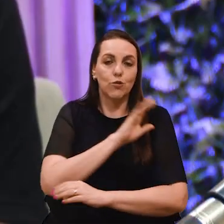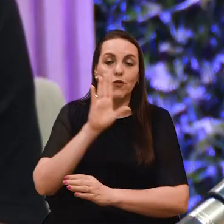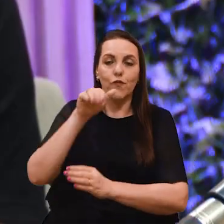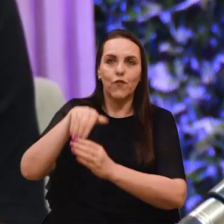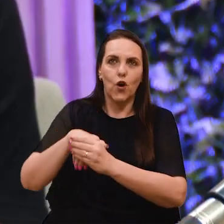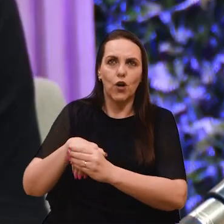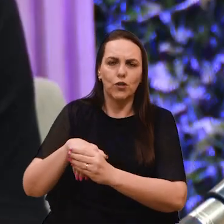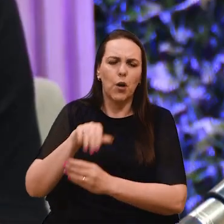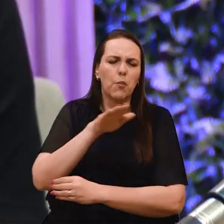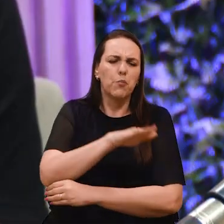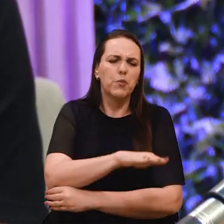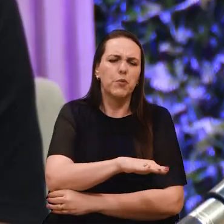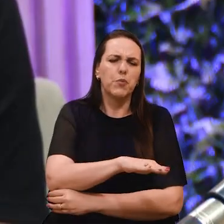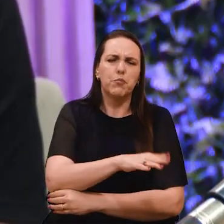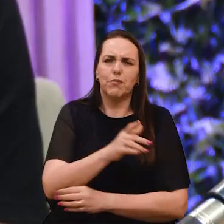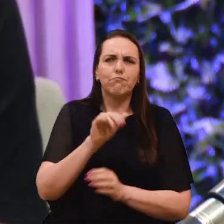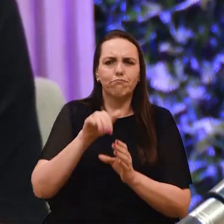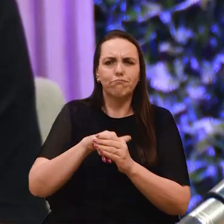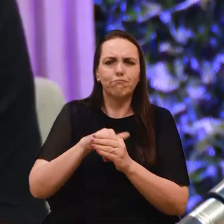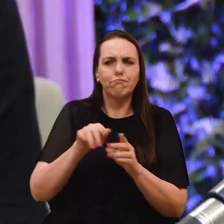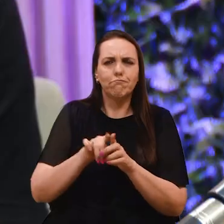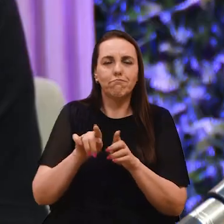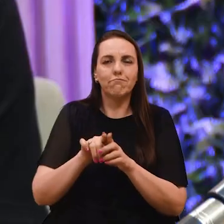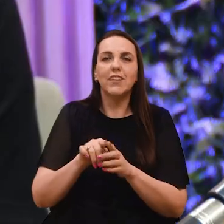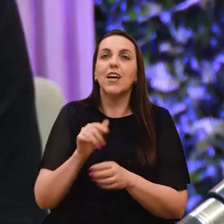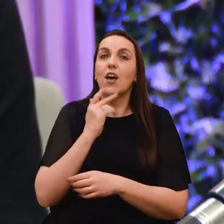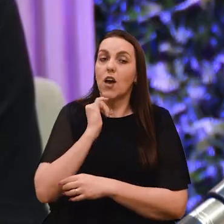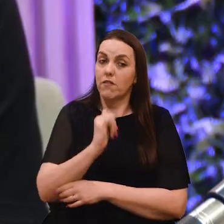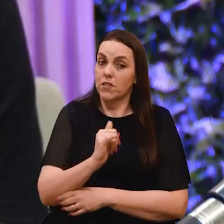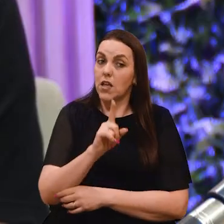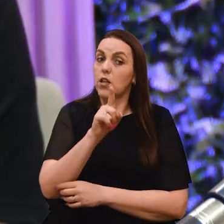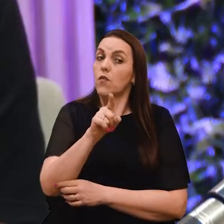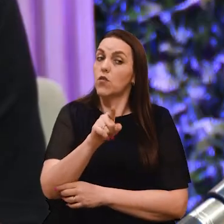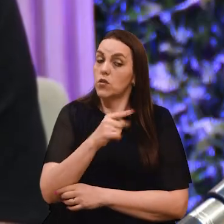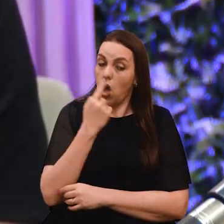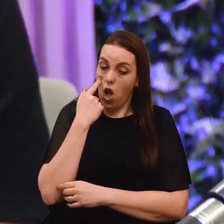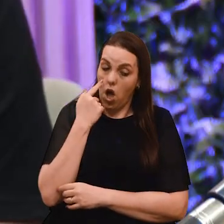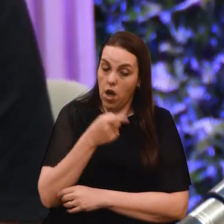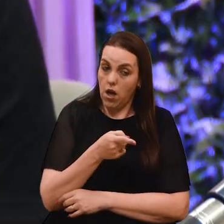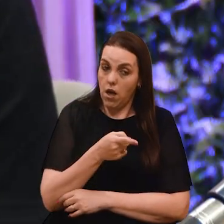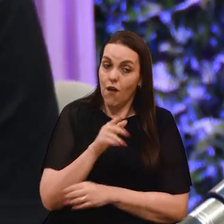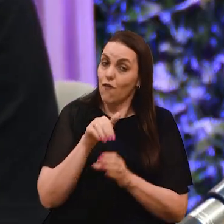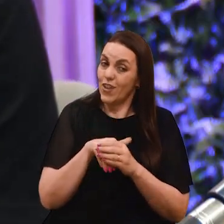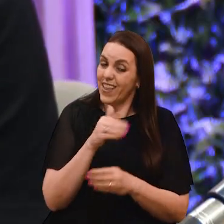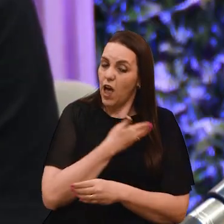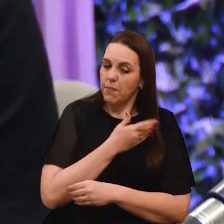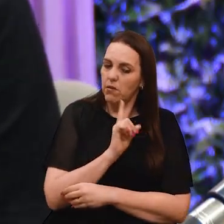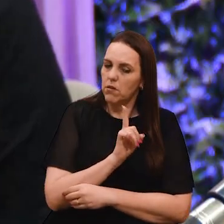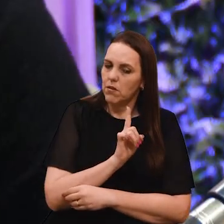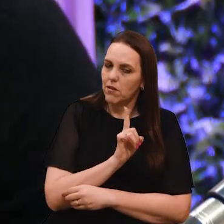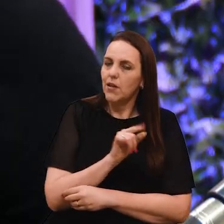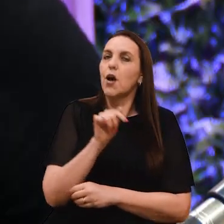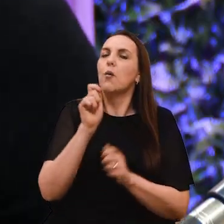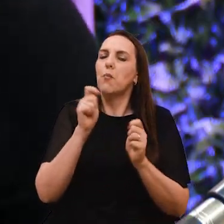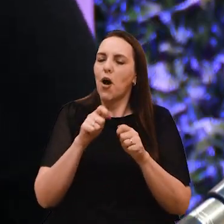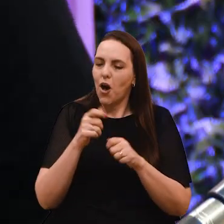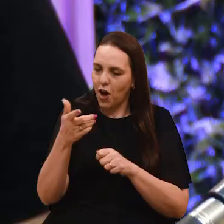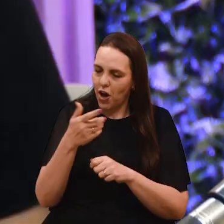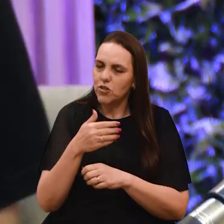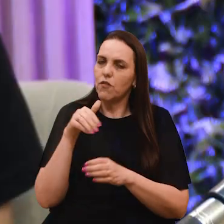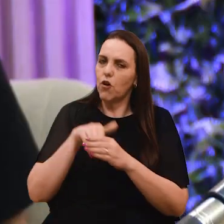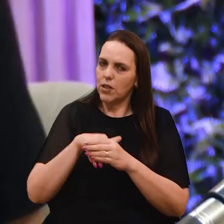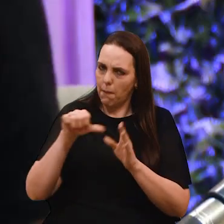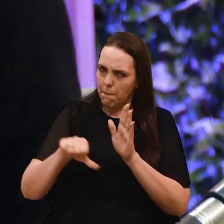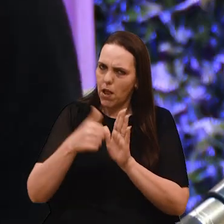os pequenininhos. E eu dizia para os candidatos, mas vocês têm que... Não precisa votar no amigo. Pode votar naquele que tu acha que é a